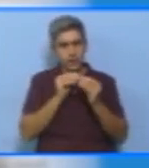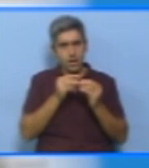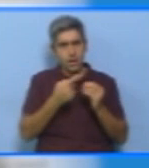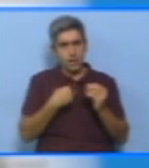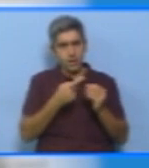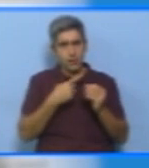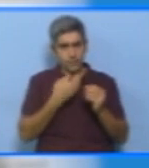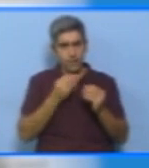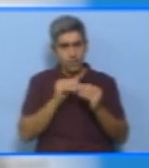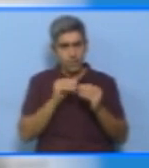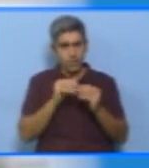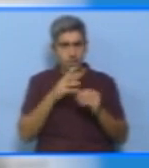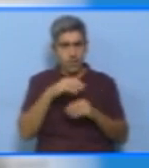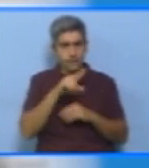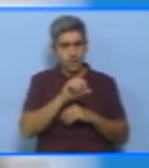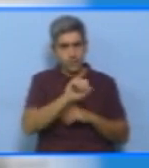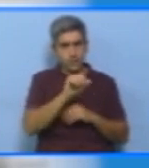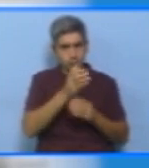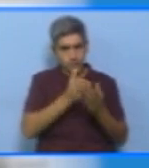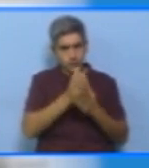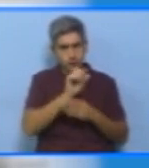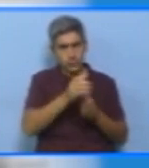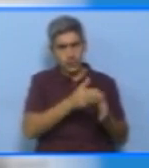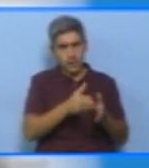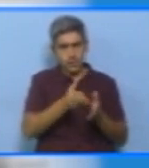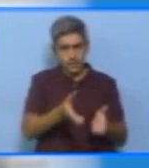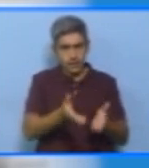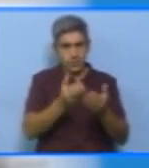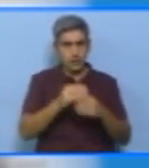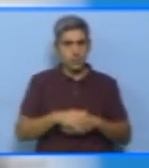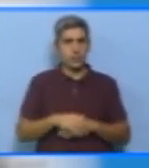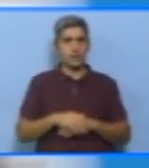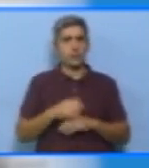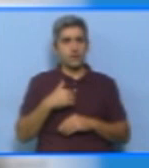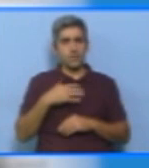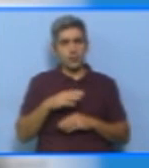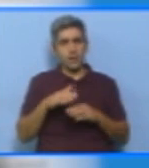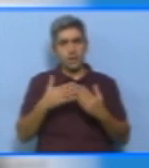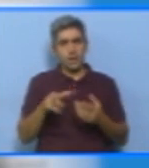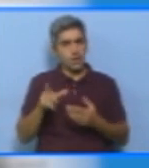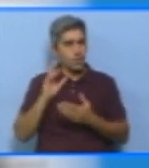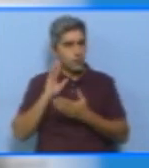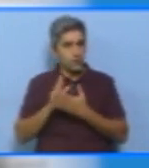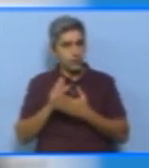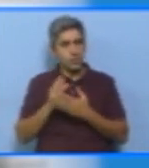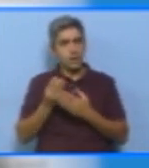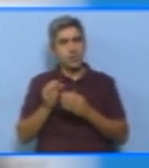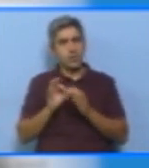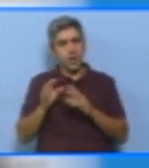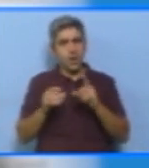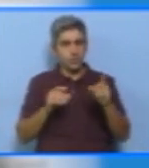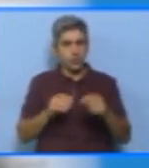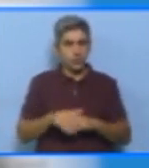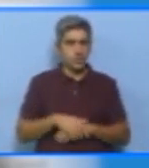comigo? Leva o que é teu e segue o teu caminho. Eu quero dar a este último tanto como a